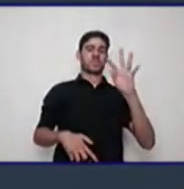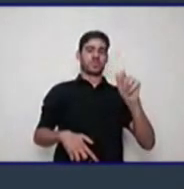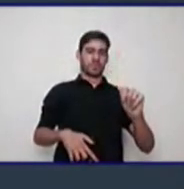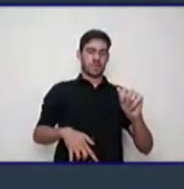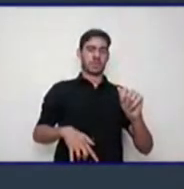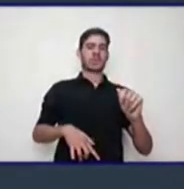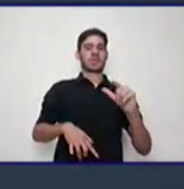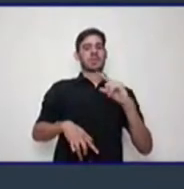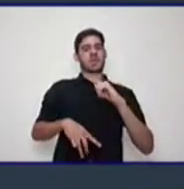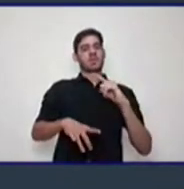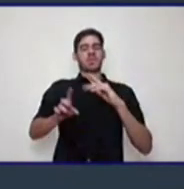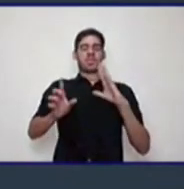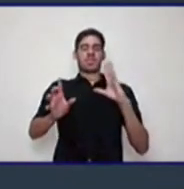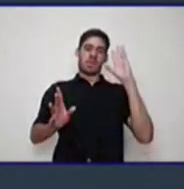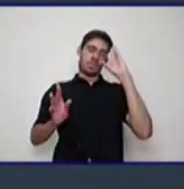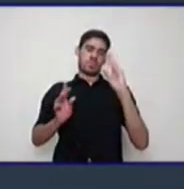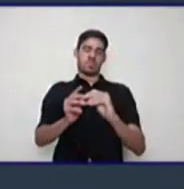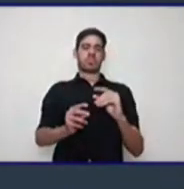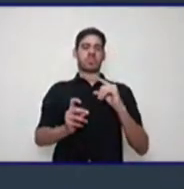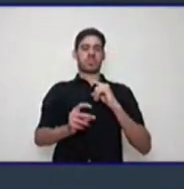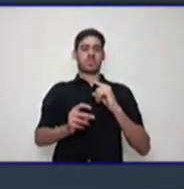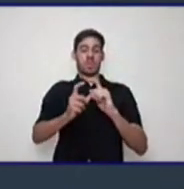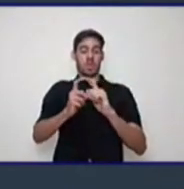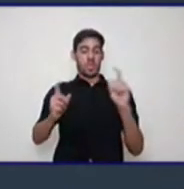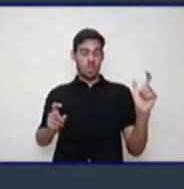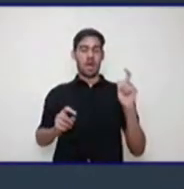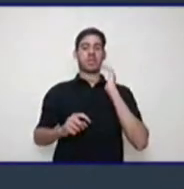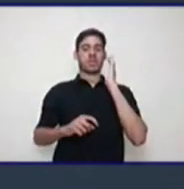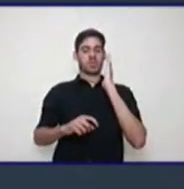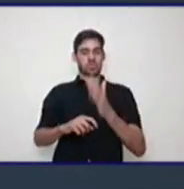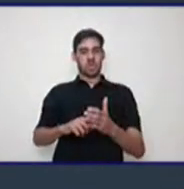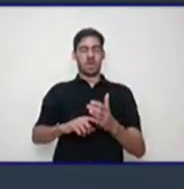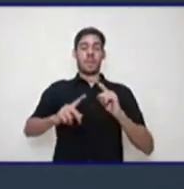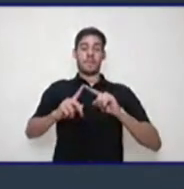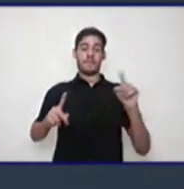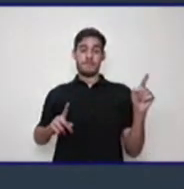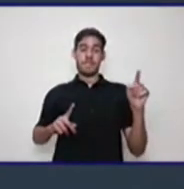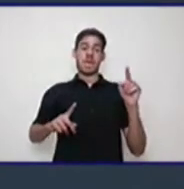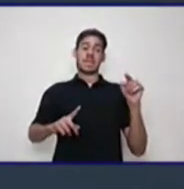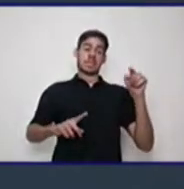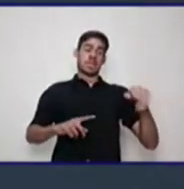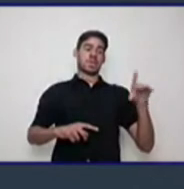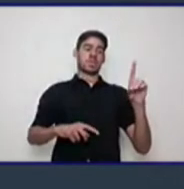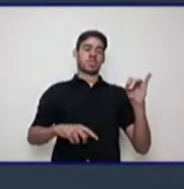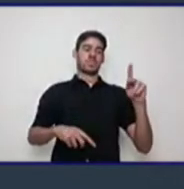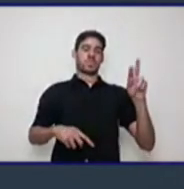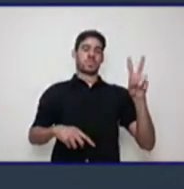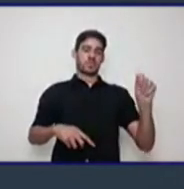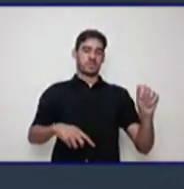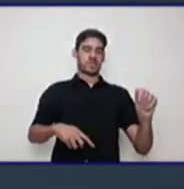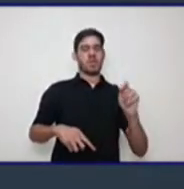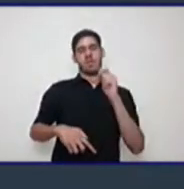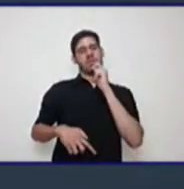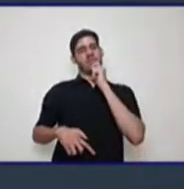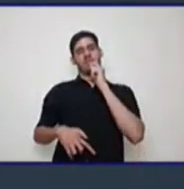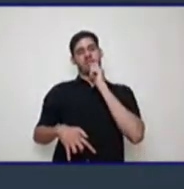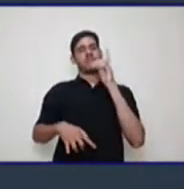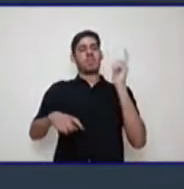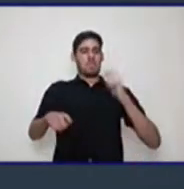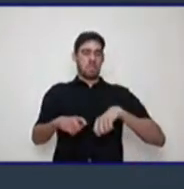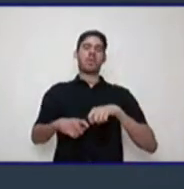que na tese houvesse uma maioria formada. Mas, na parte dispositiva, ainda pendia e